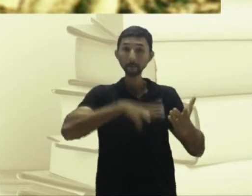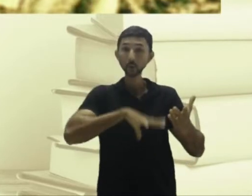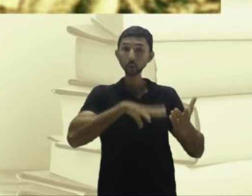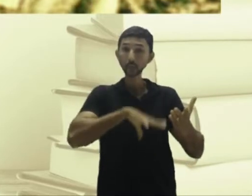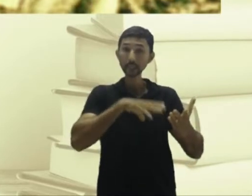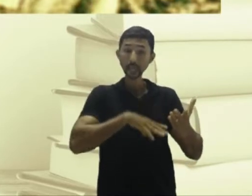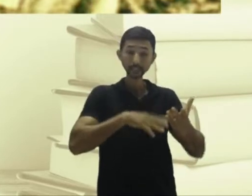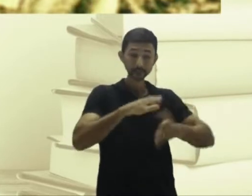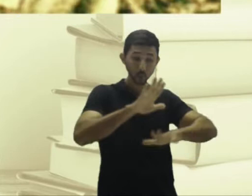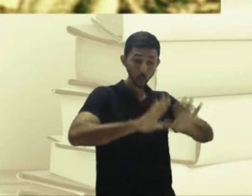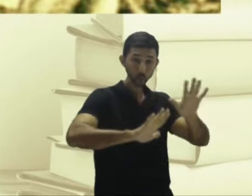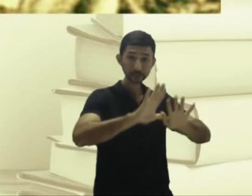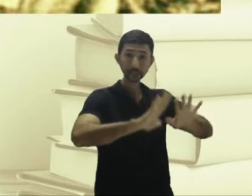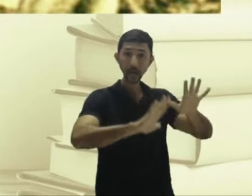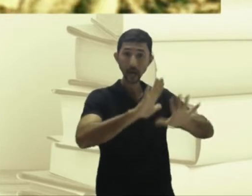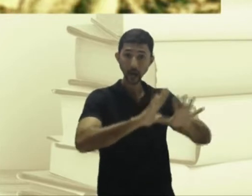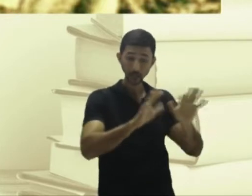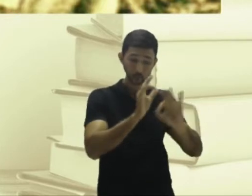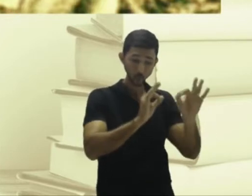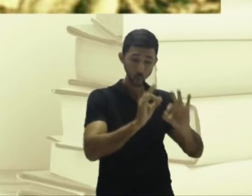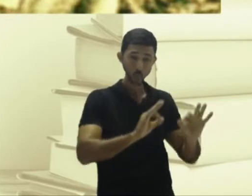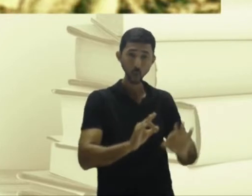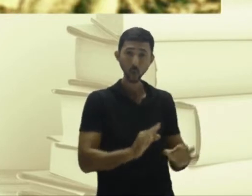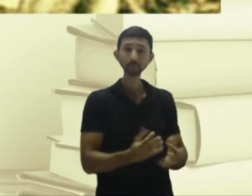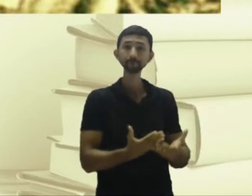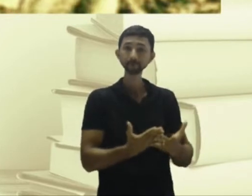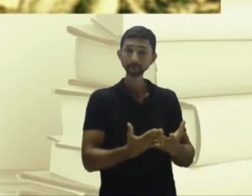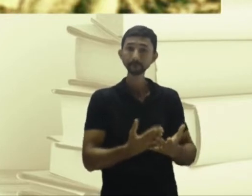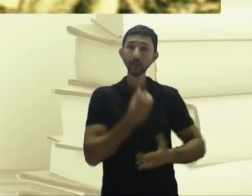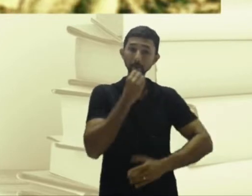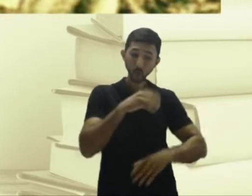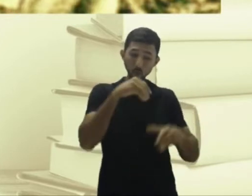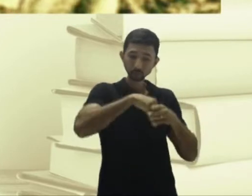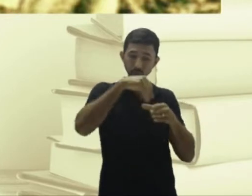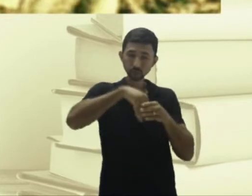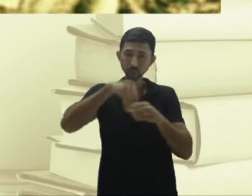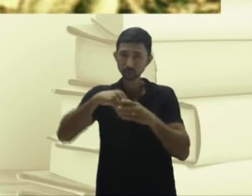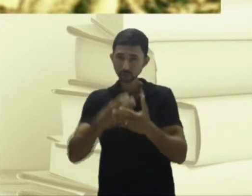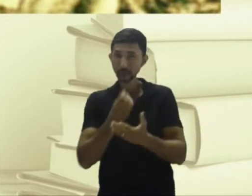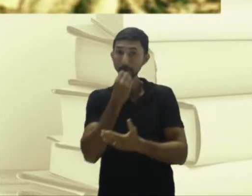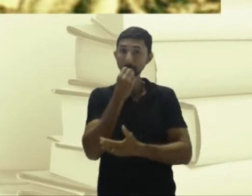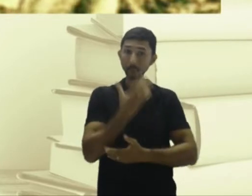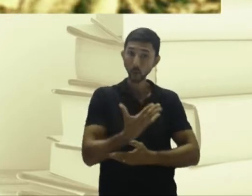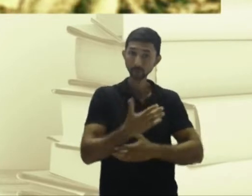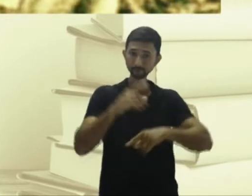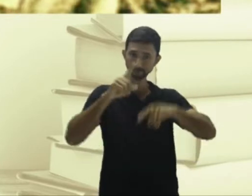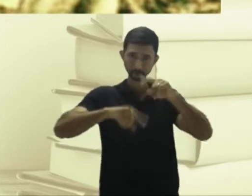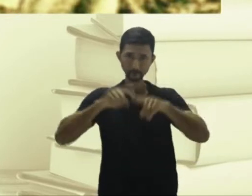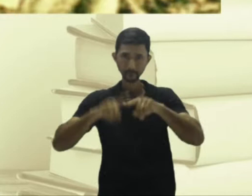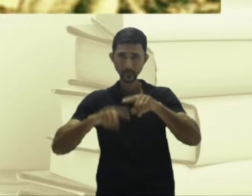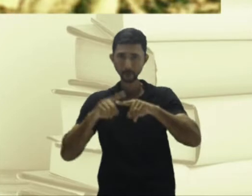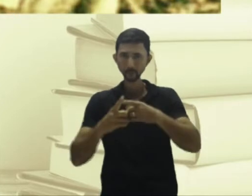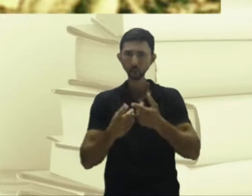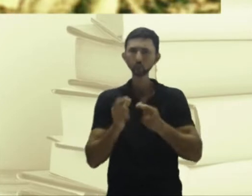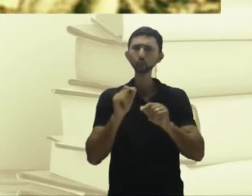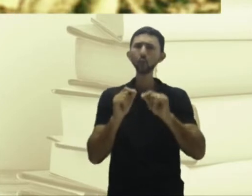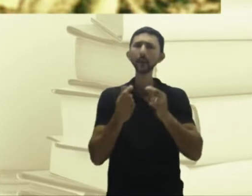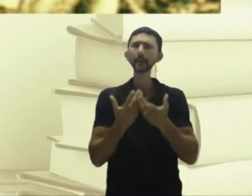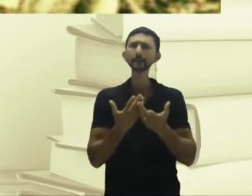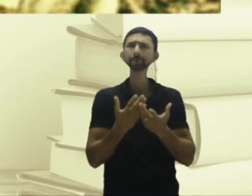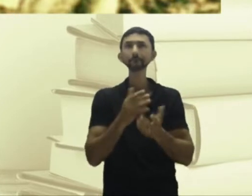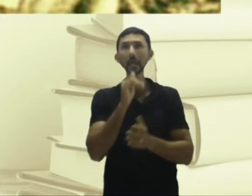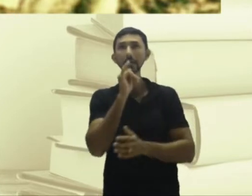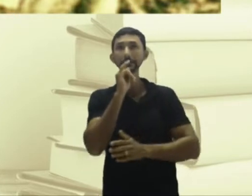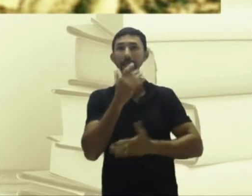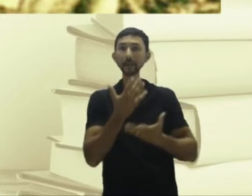nobres portugueses deveriam fazer com que essa terra, de fato, produzisse. O produto que foi, digamos